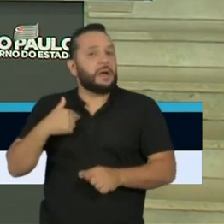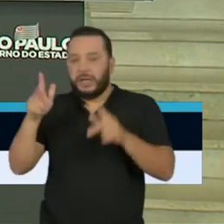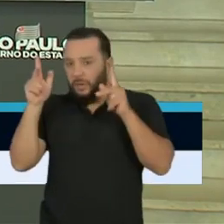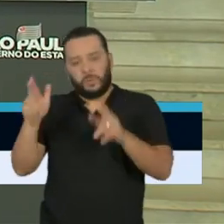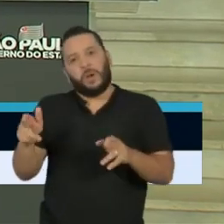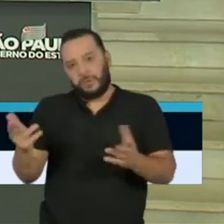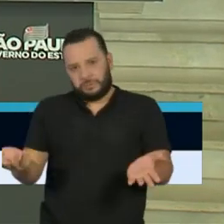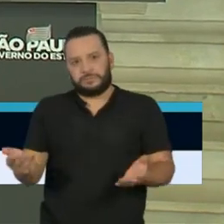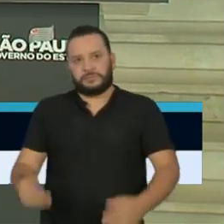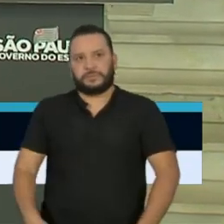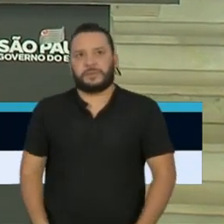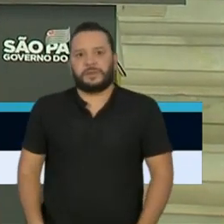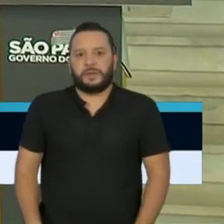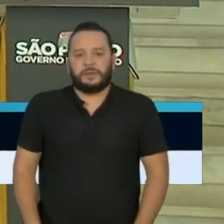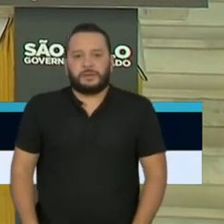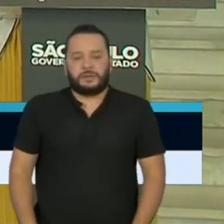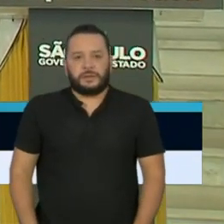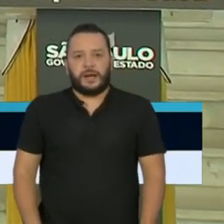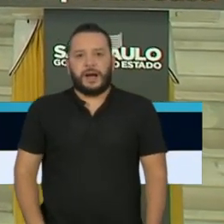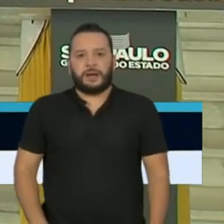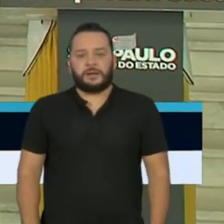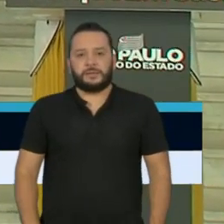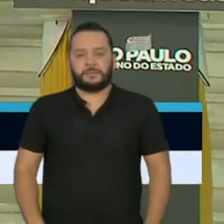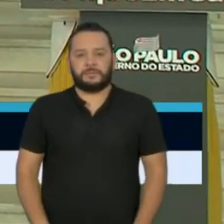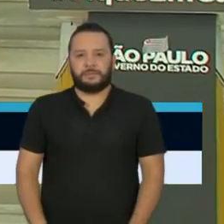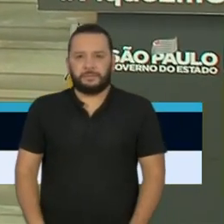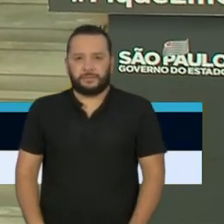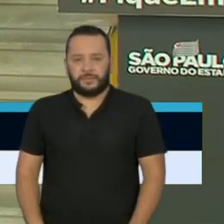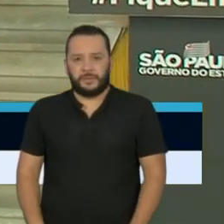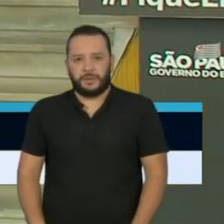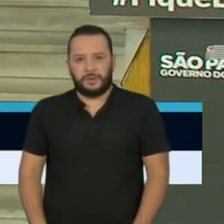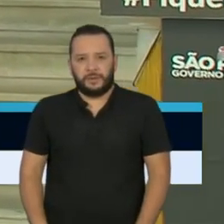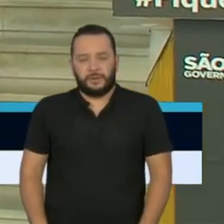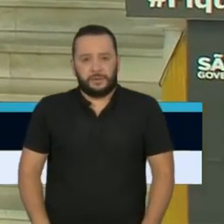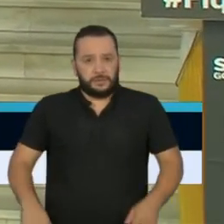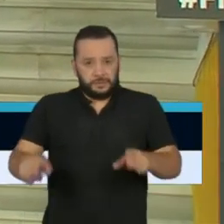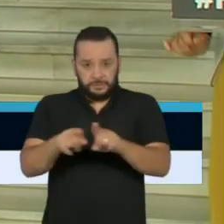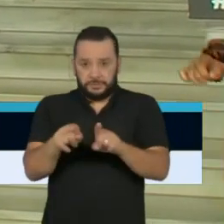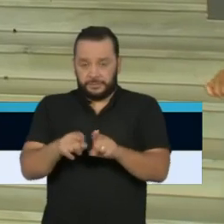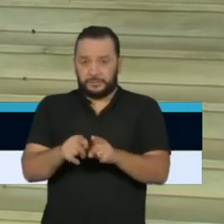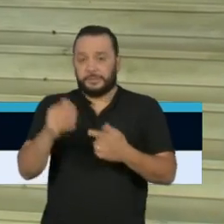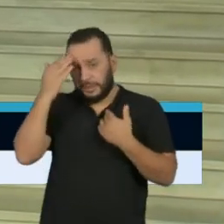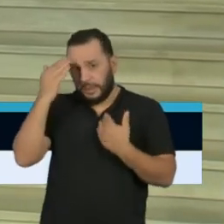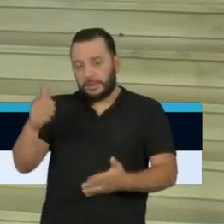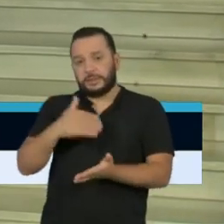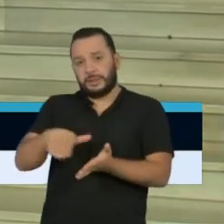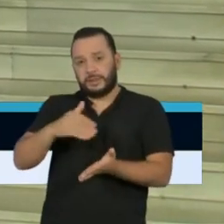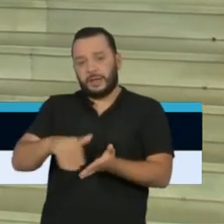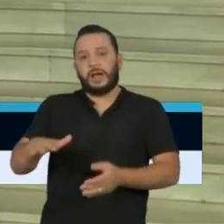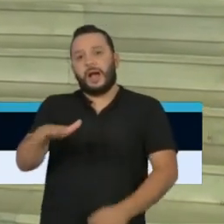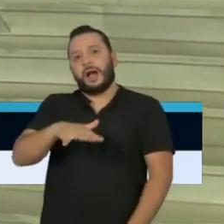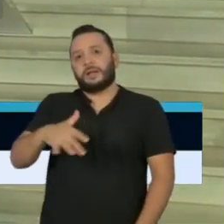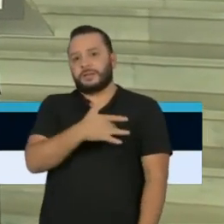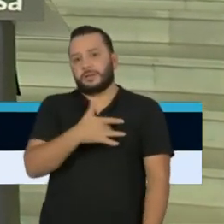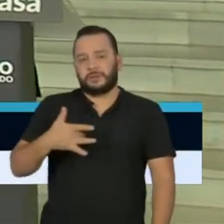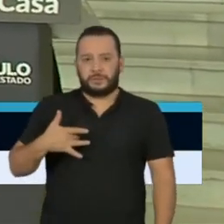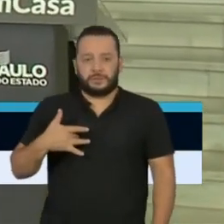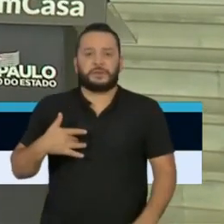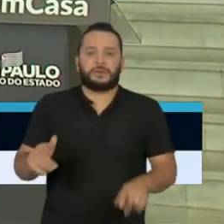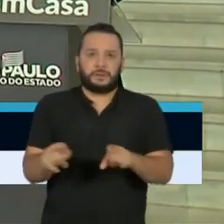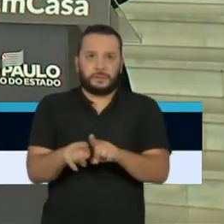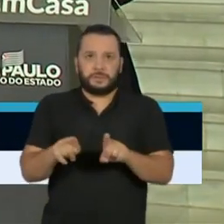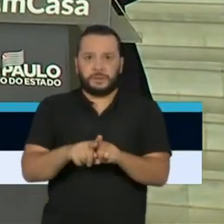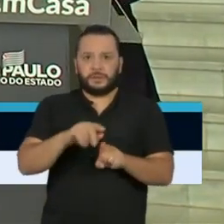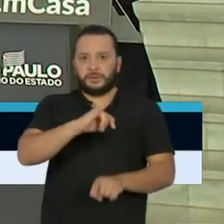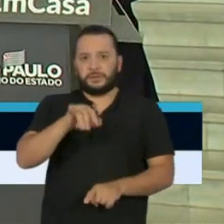vivendo. Obrigado, secretária Patrícia Ellen. E agora vamos à saúde. com o Dr. Zé Henrique